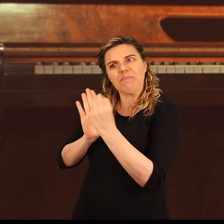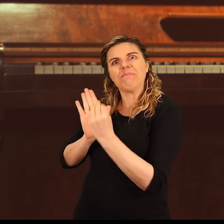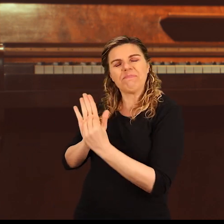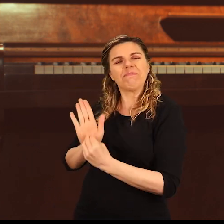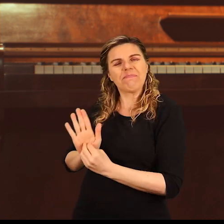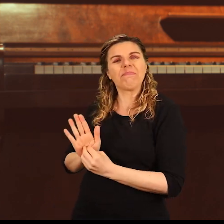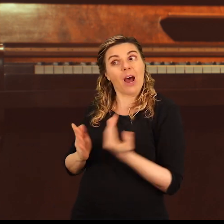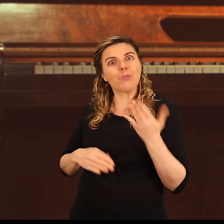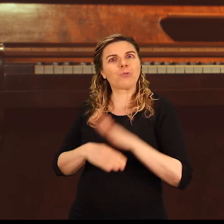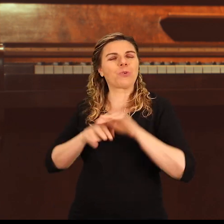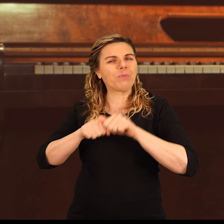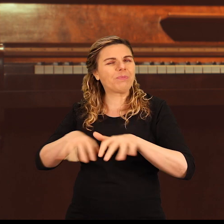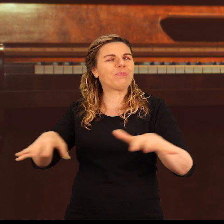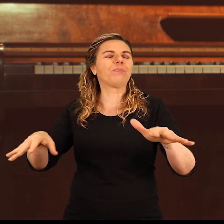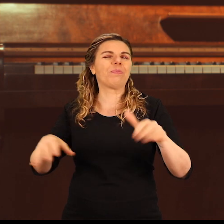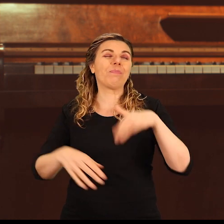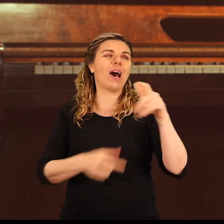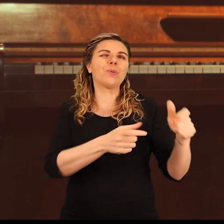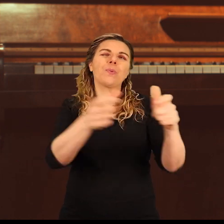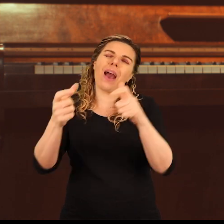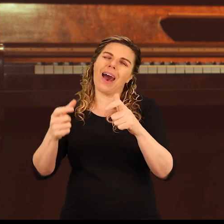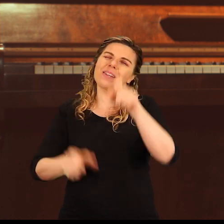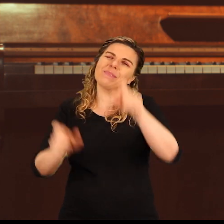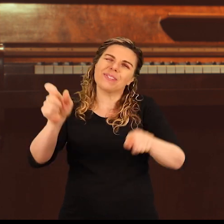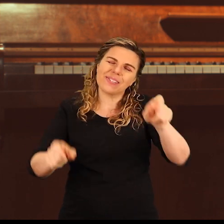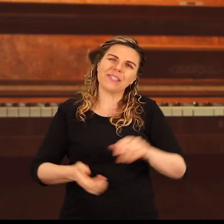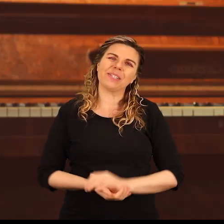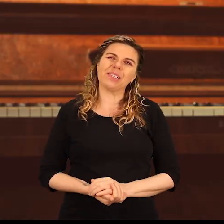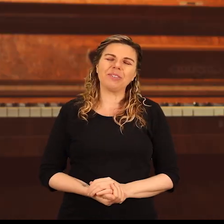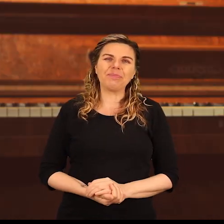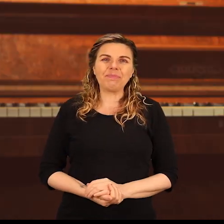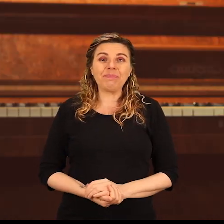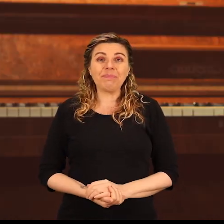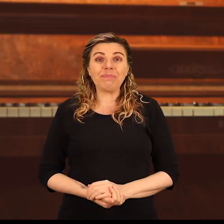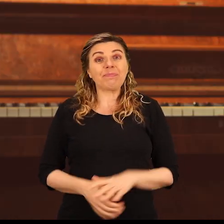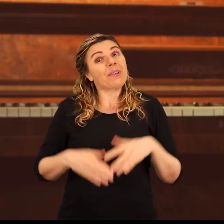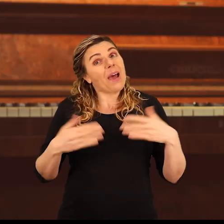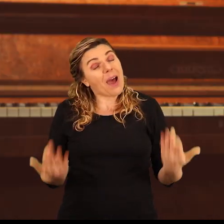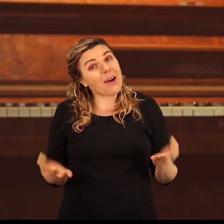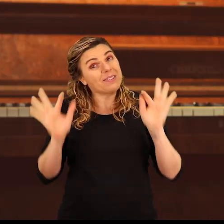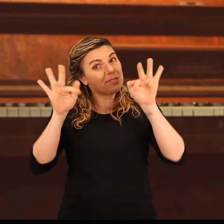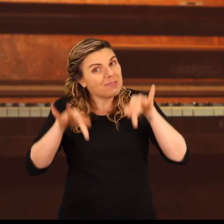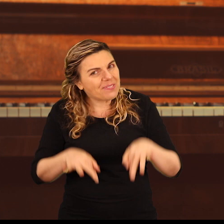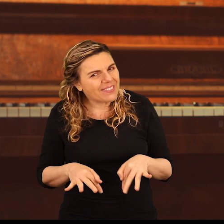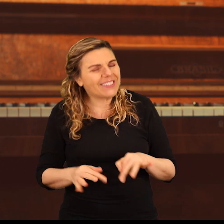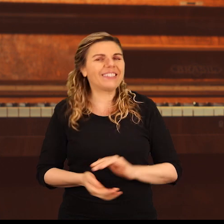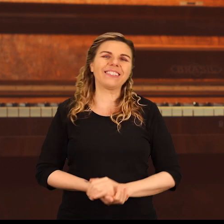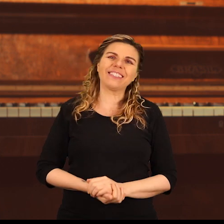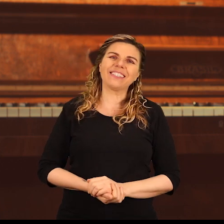playlists e ajudou a espalhar ela pra mais lugares e pra mais pessoas. Olha para baixo. E agora, para finalizar,